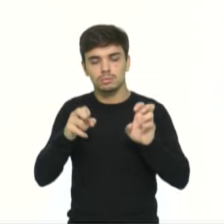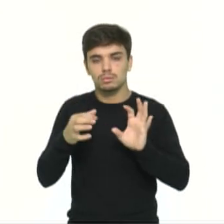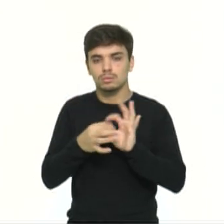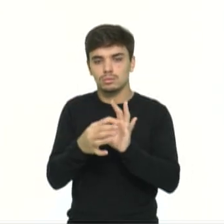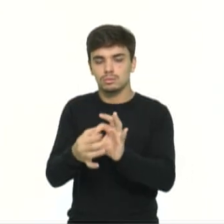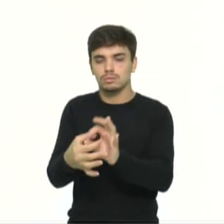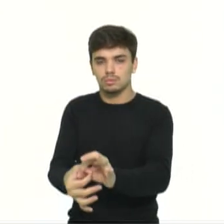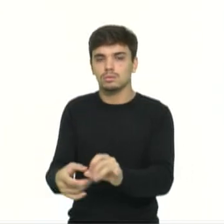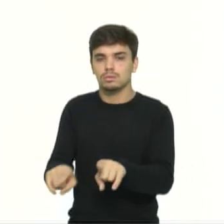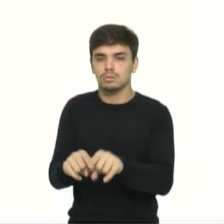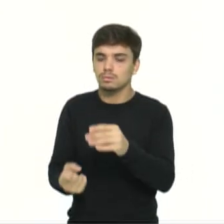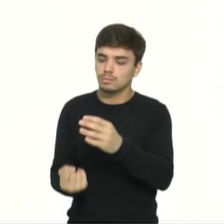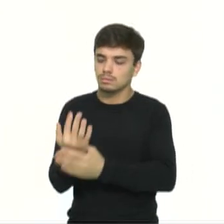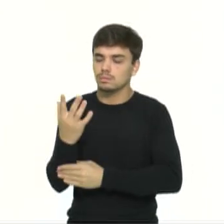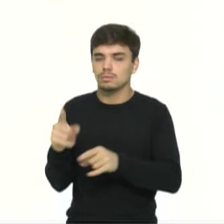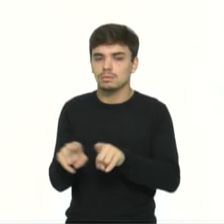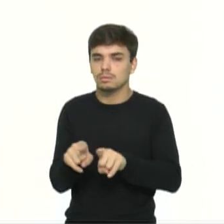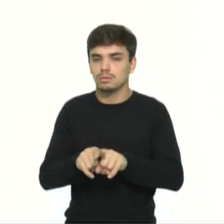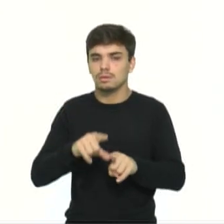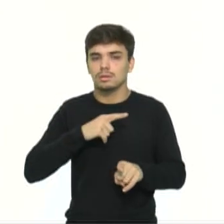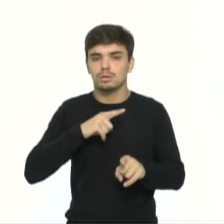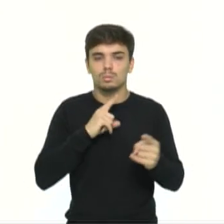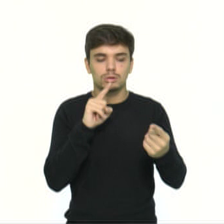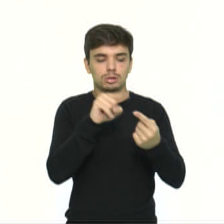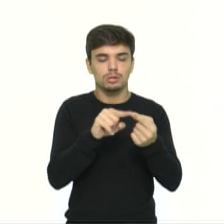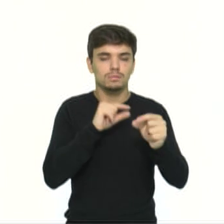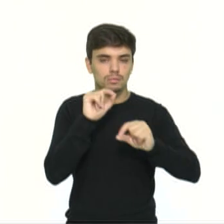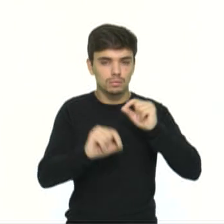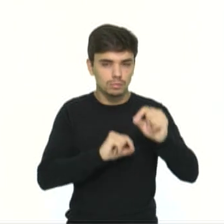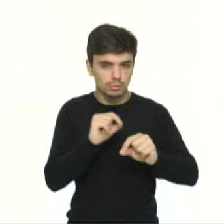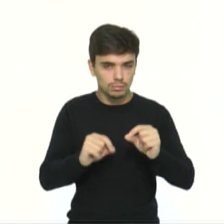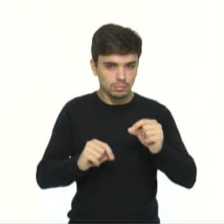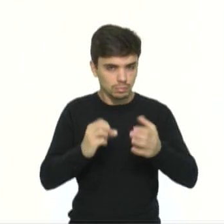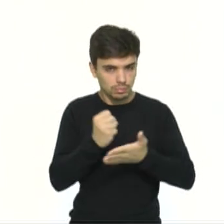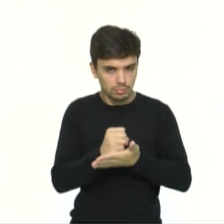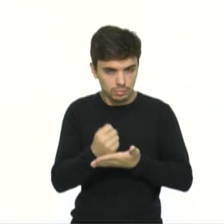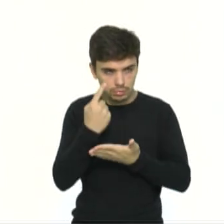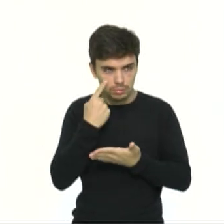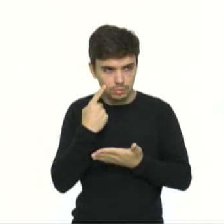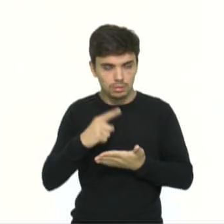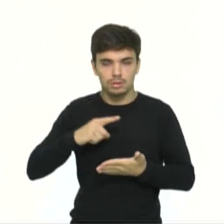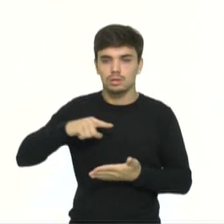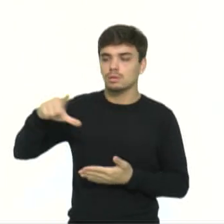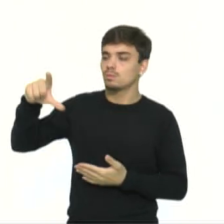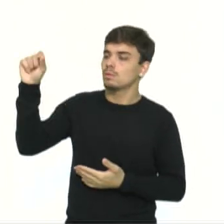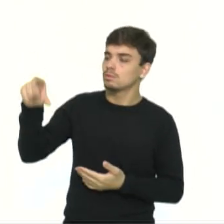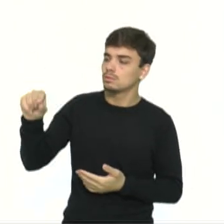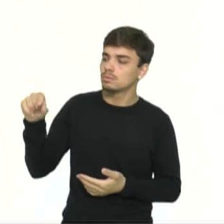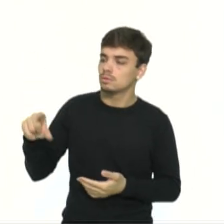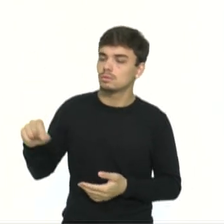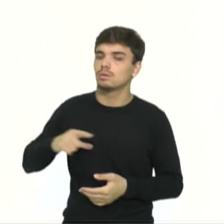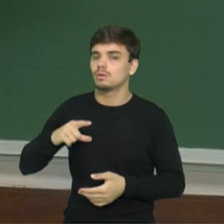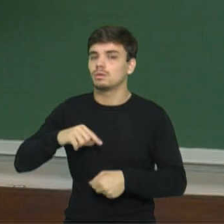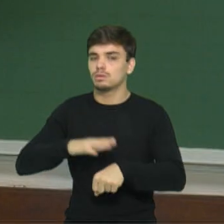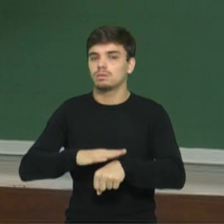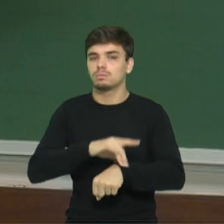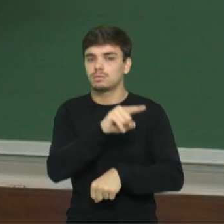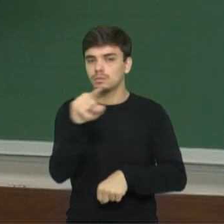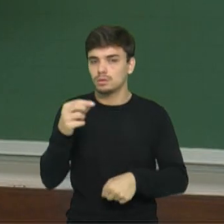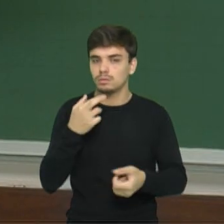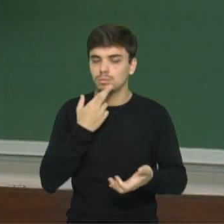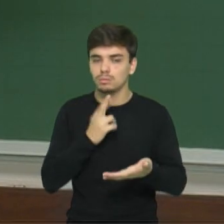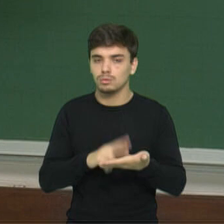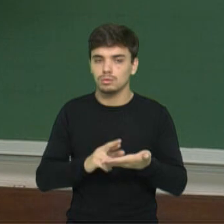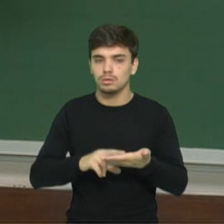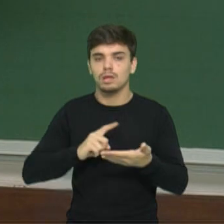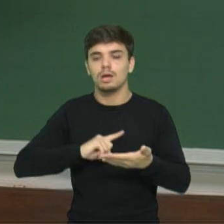foi criada, a referida operação tinha como objetivo coordenar a... Temos as alternativas... Tempo na tela, a gente volta